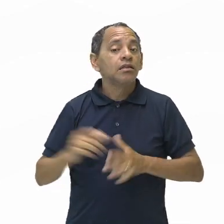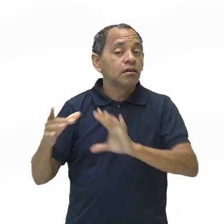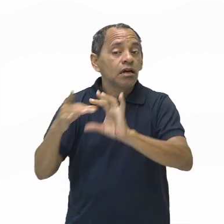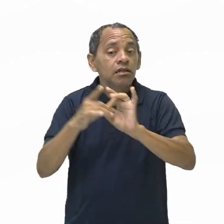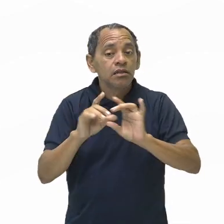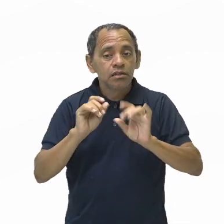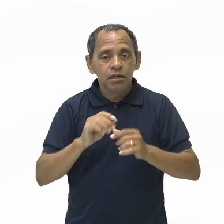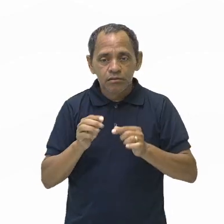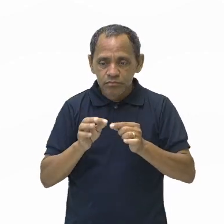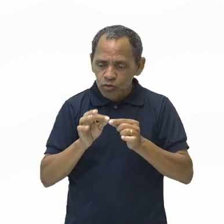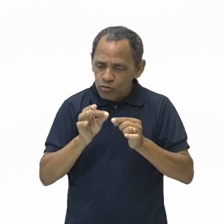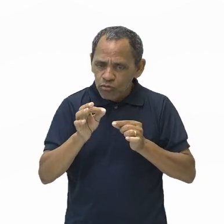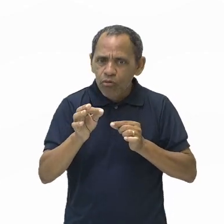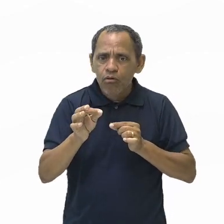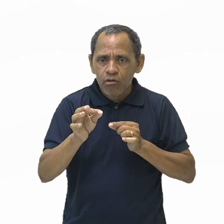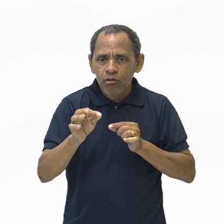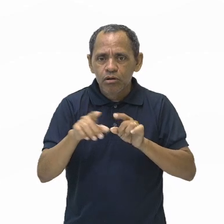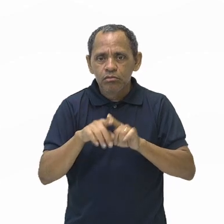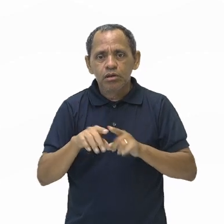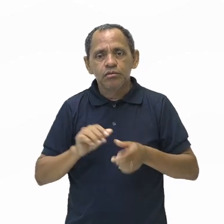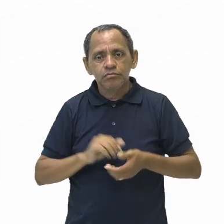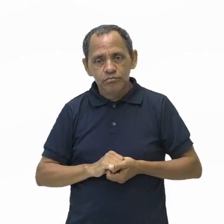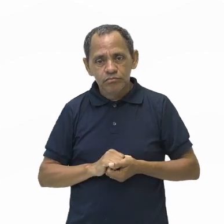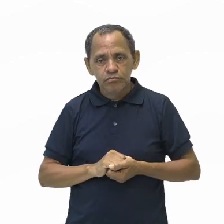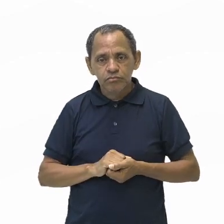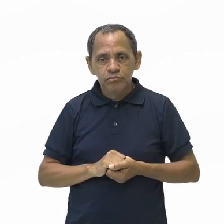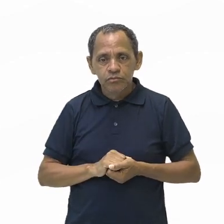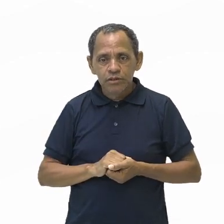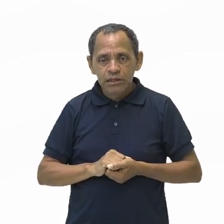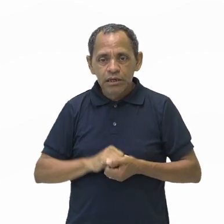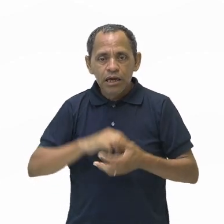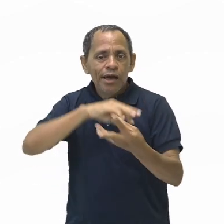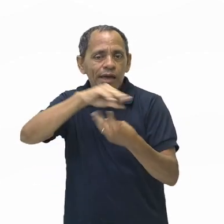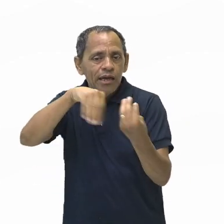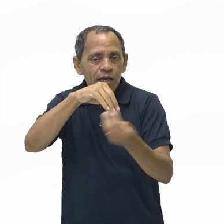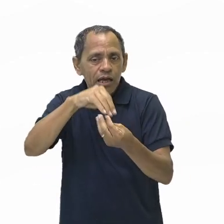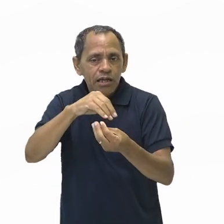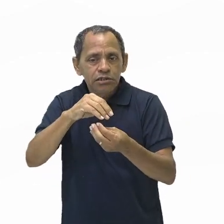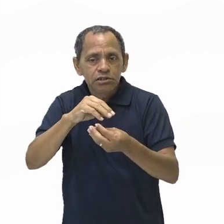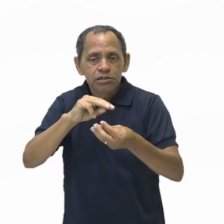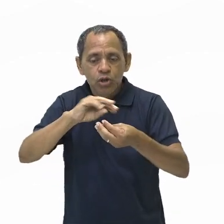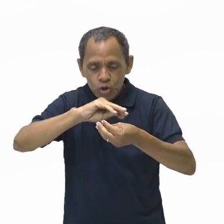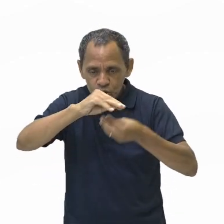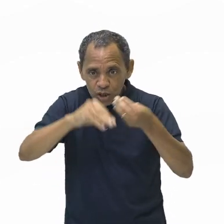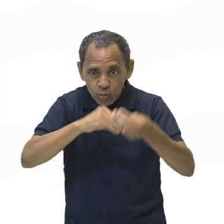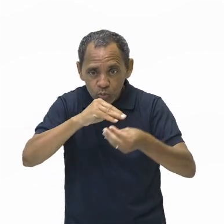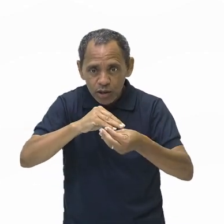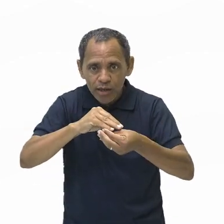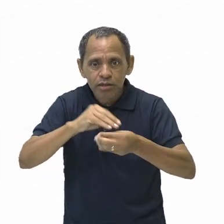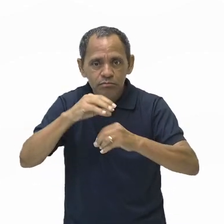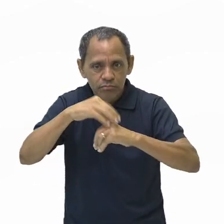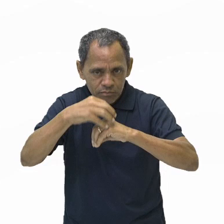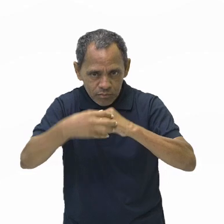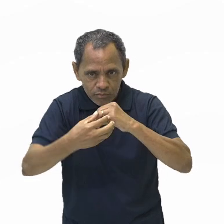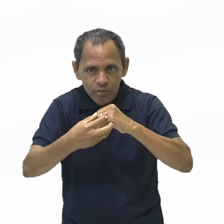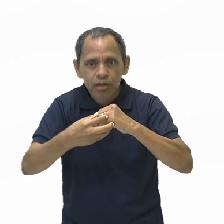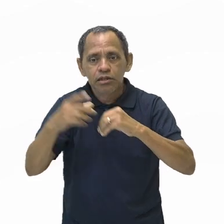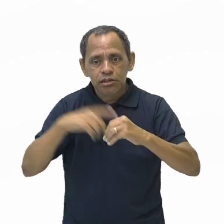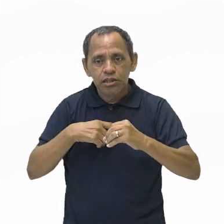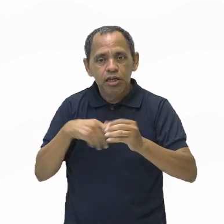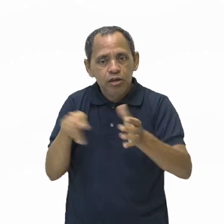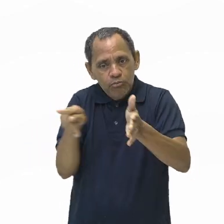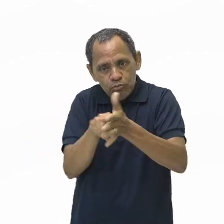rearranjo molecular torna, né, faz com que tenham propriedades totalmente diferentes.